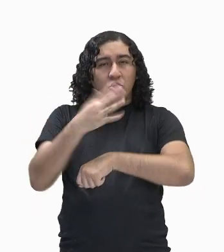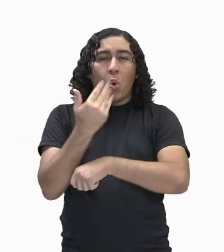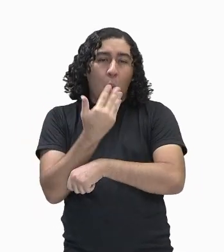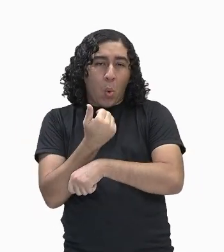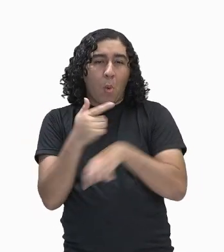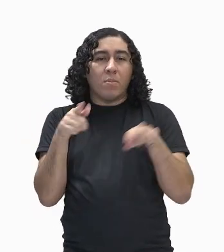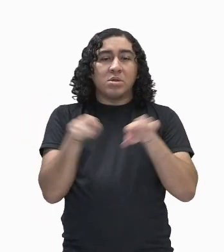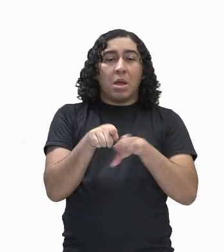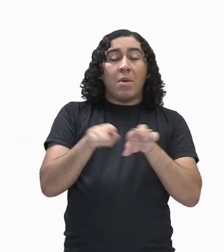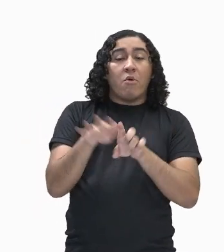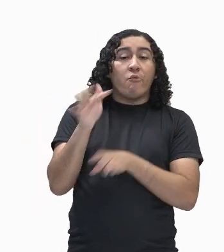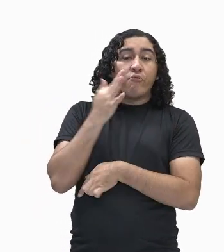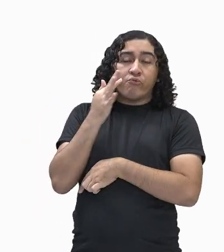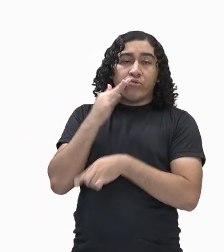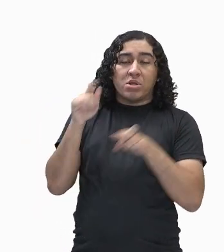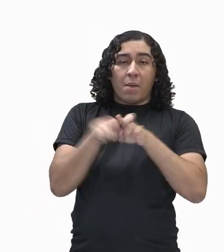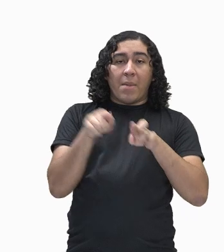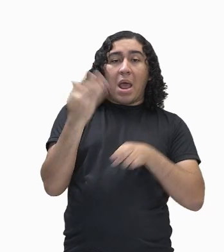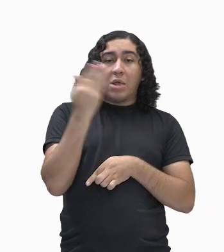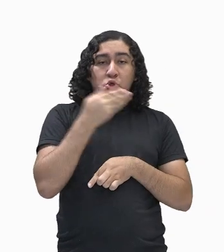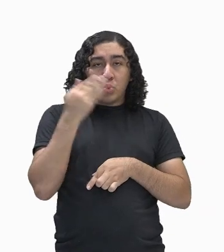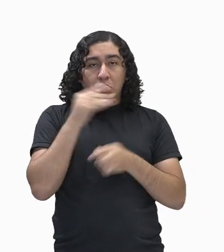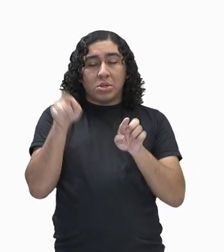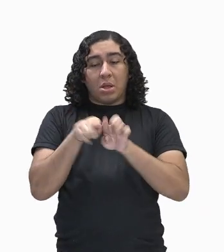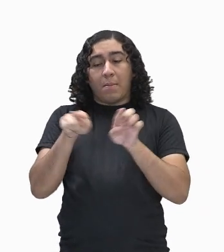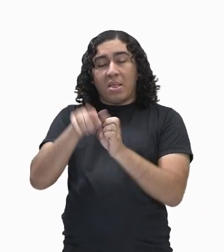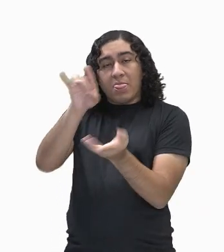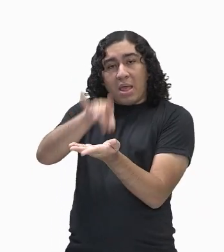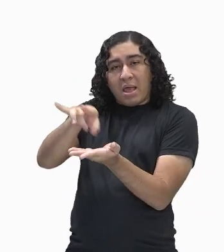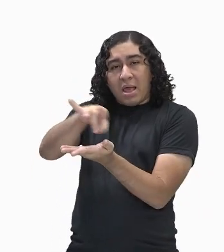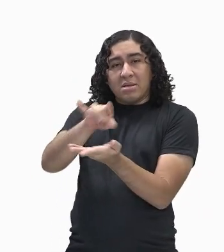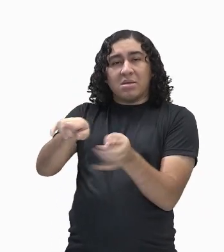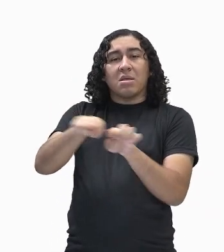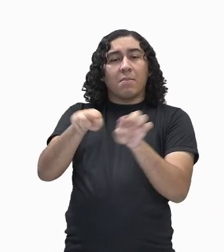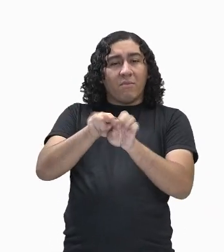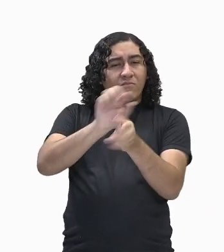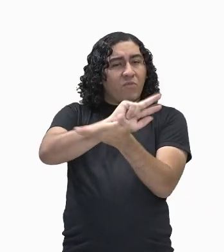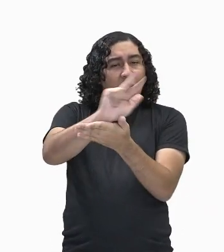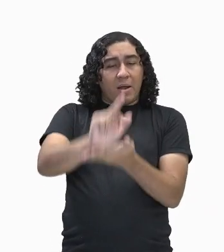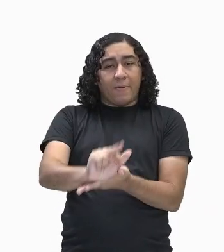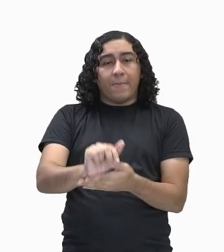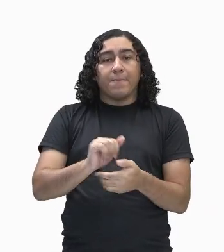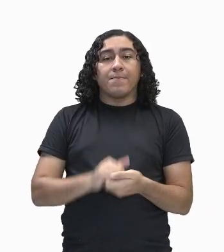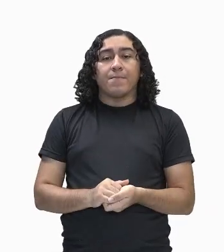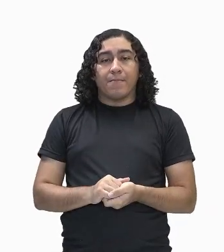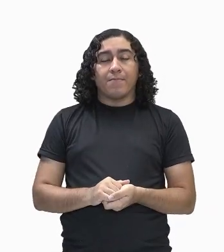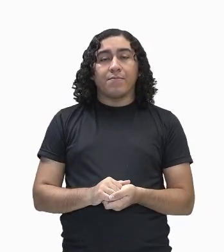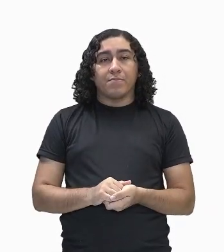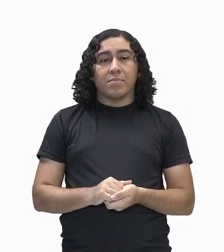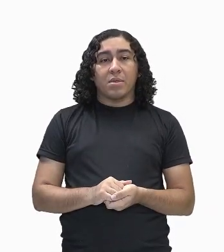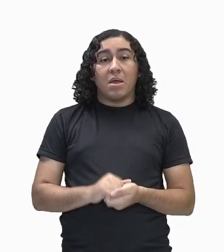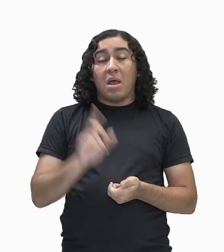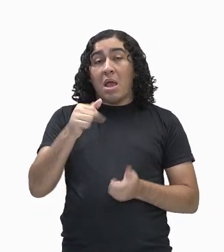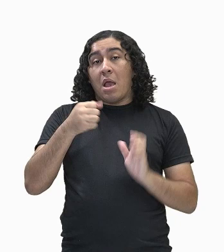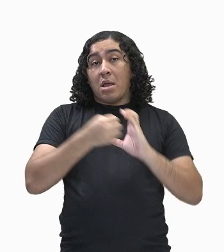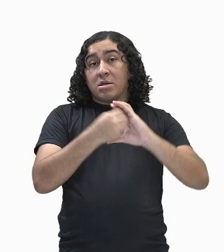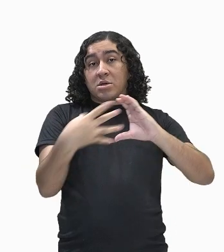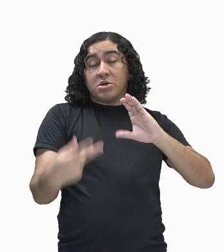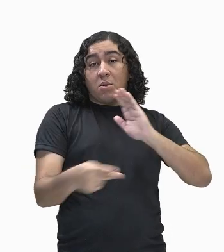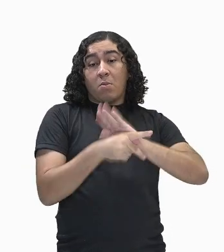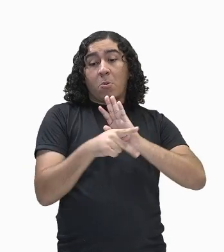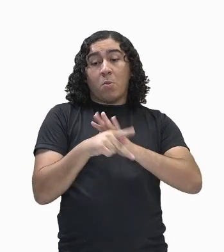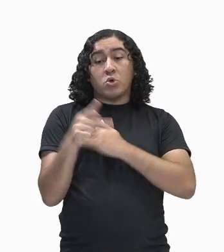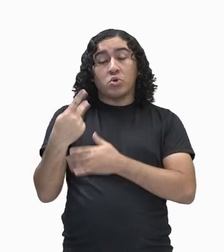dieta, frutas, sementes e néctar também. Tá aí algumas características desses indivíduos,